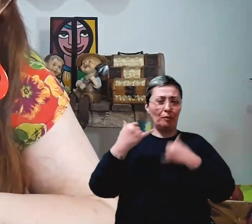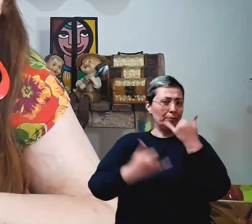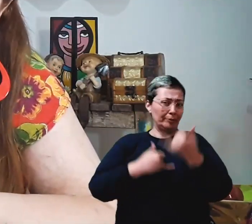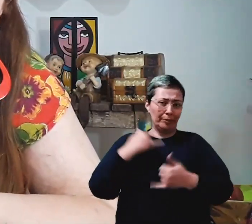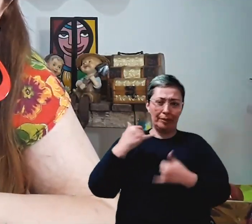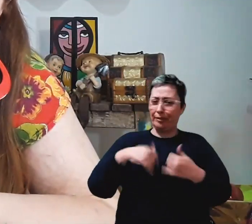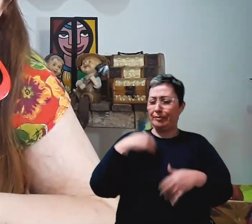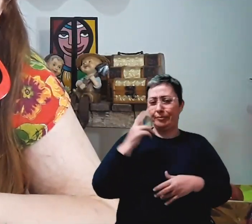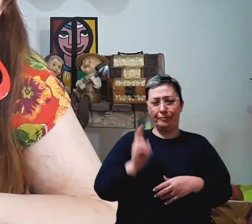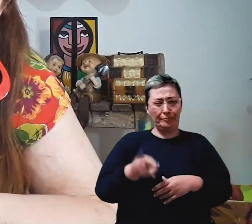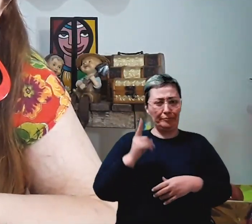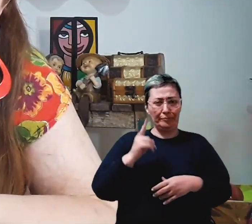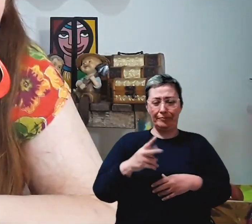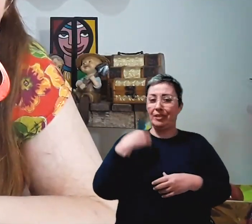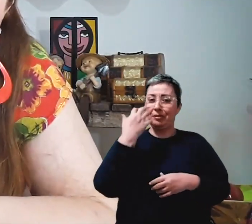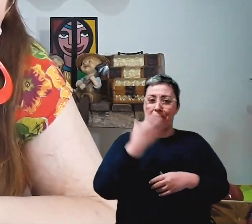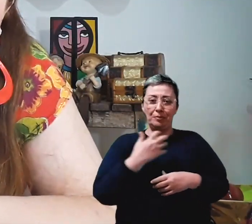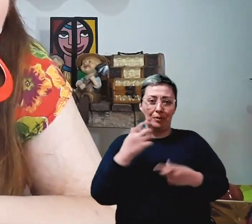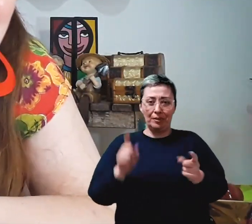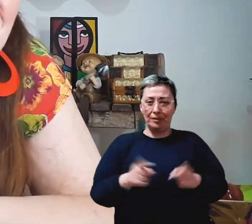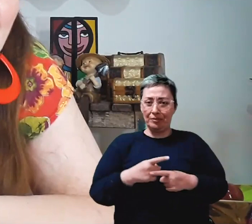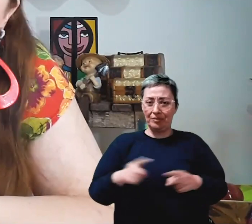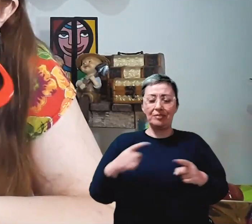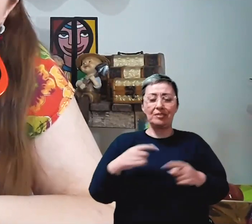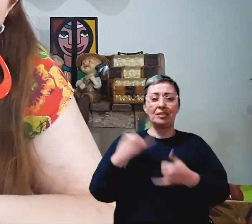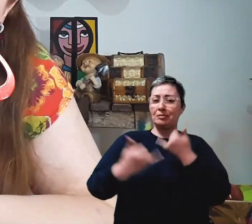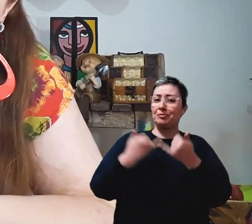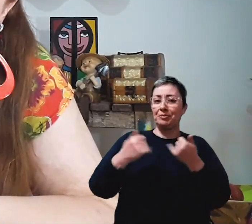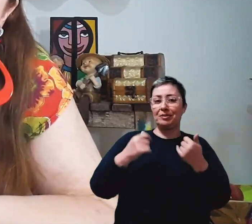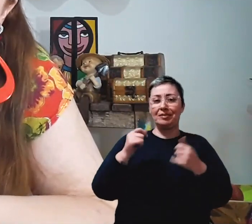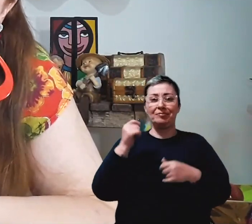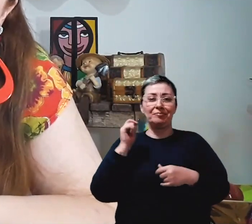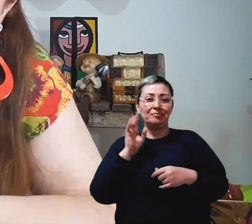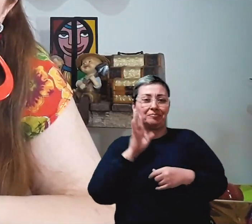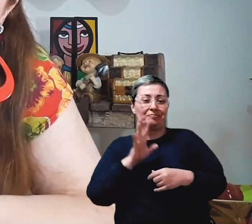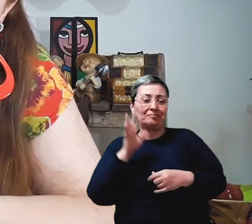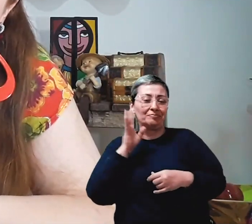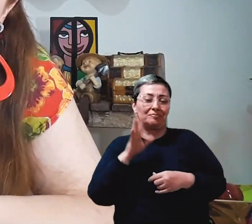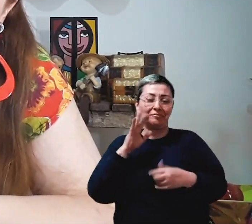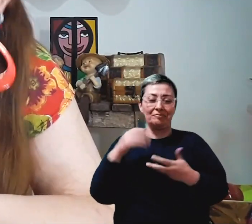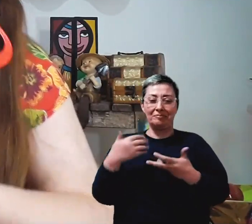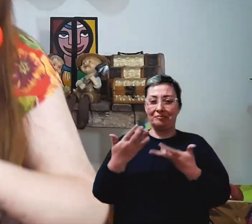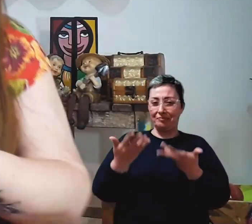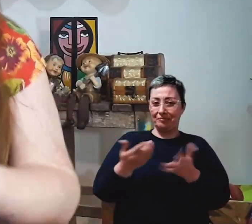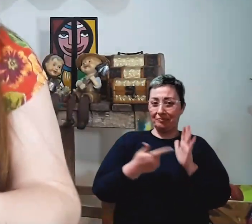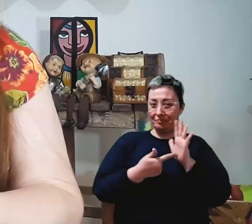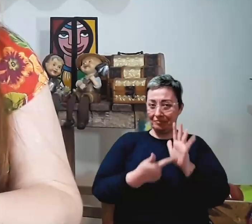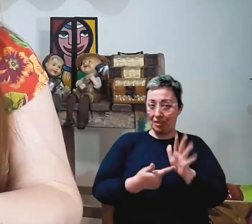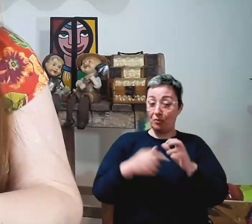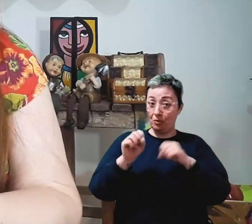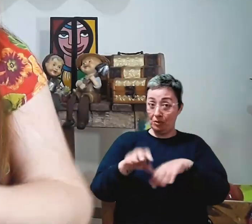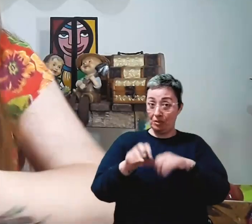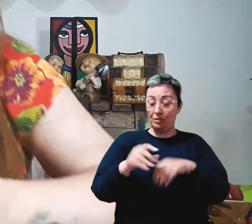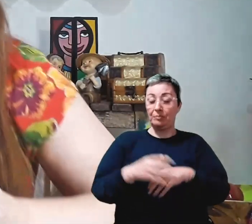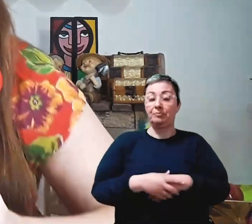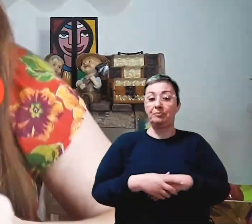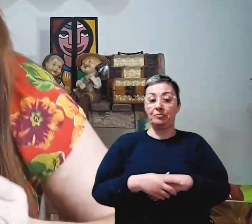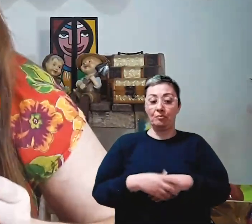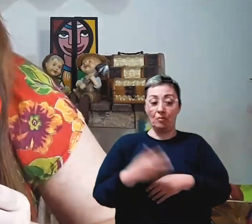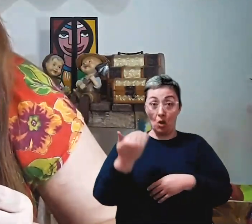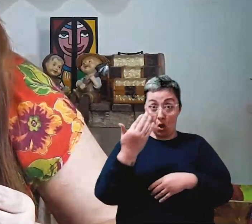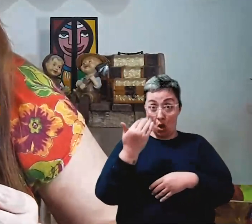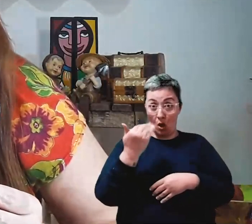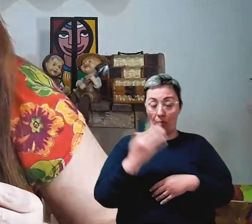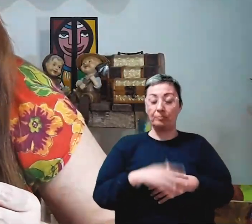muito comigo com essa cantiga. E é uma brincadeira muito divertida que eu trago hoje para vocês. Vou ensiná-los. Então vem aqui,